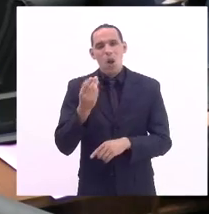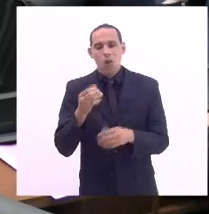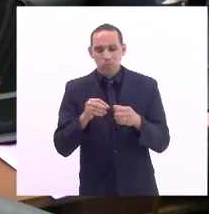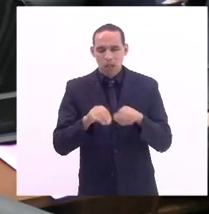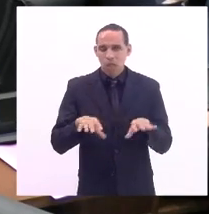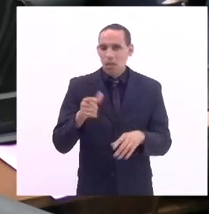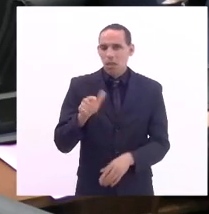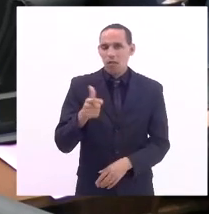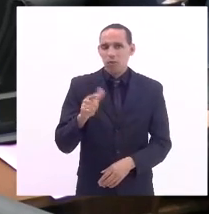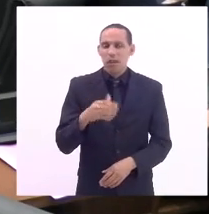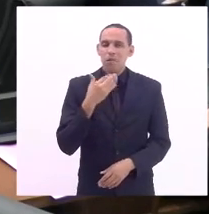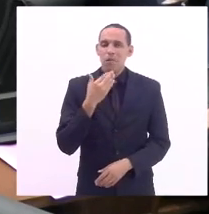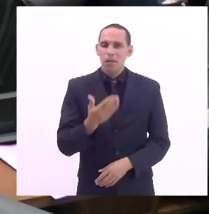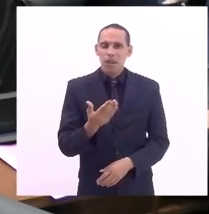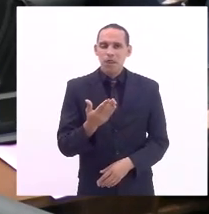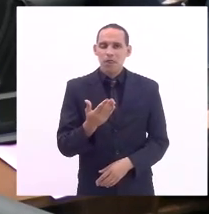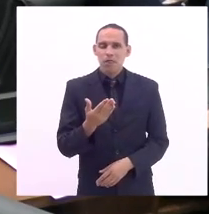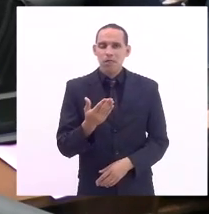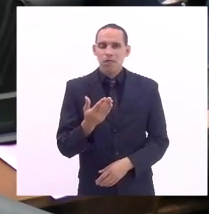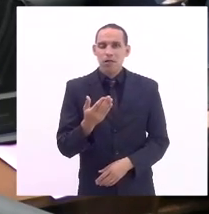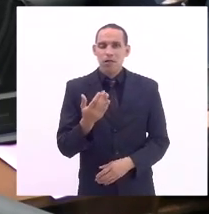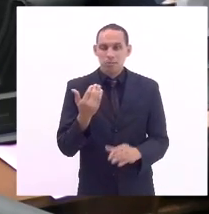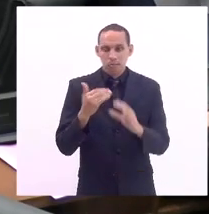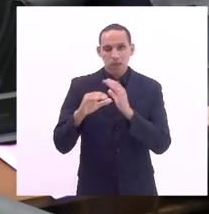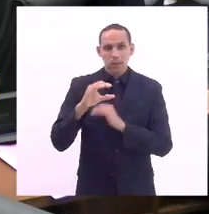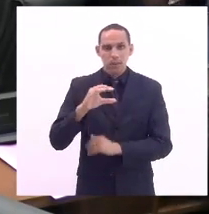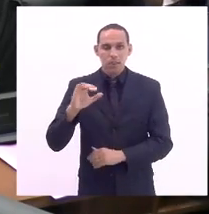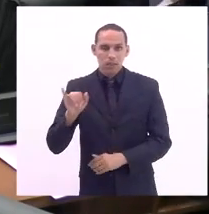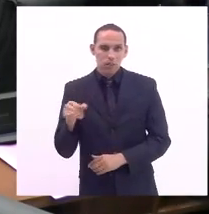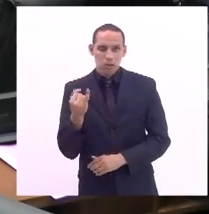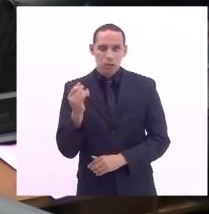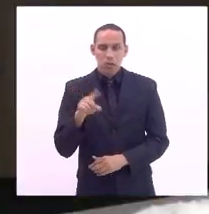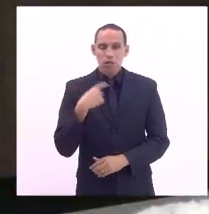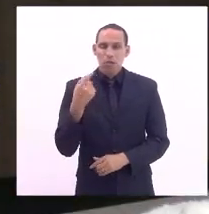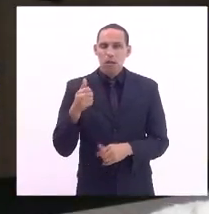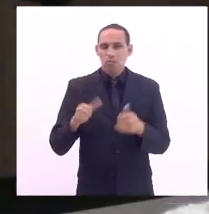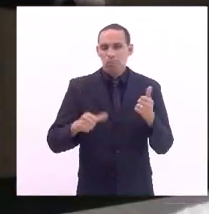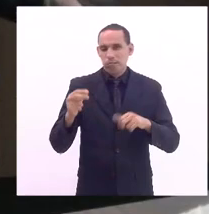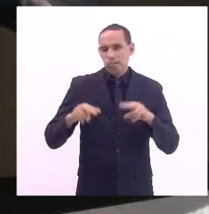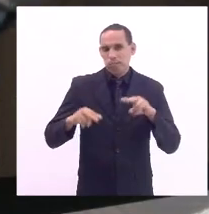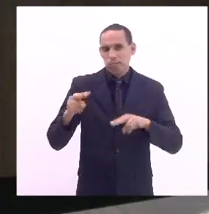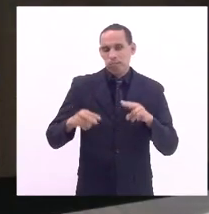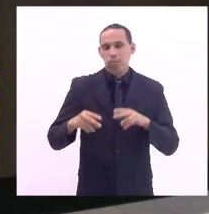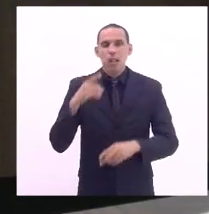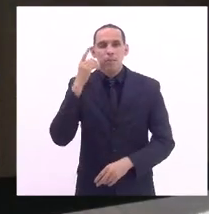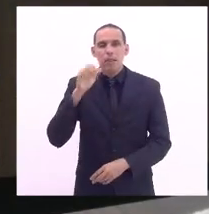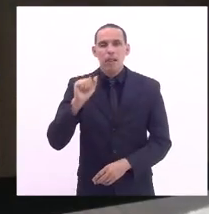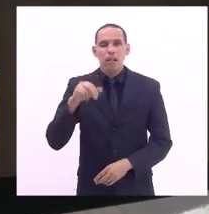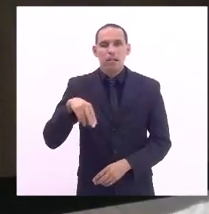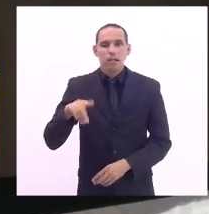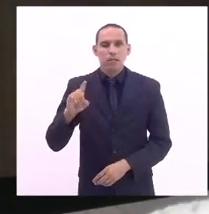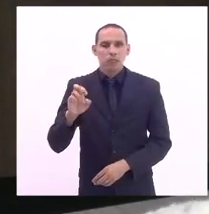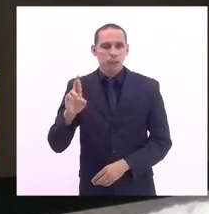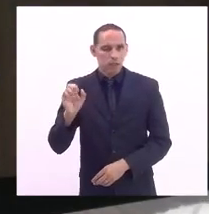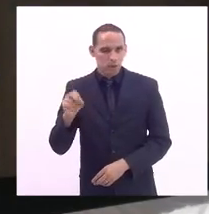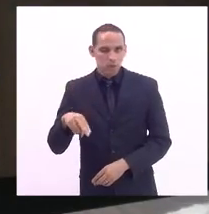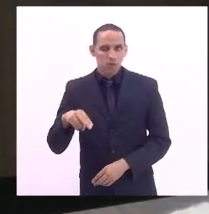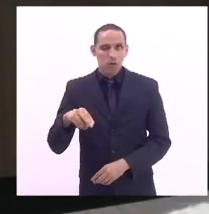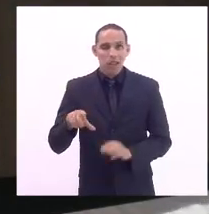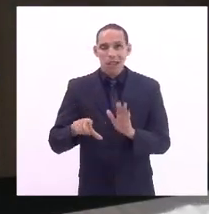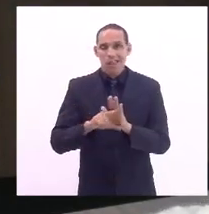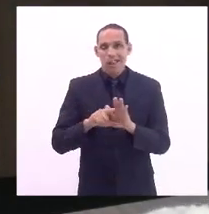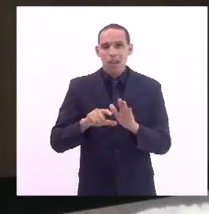prejudicabilidade, solicitar a vossa excelência para remeter a CCJ para uma avaliação, disse ao deputado Anderson, possibilidade de alterar a